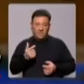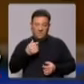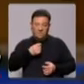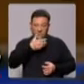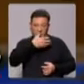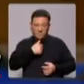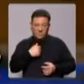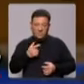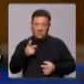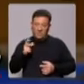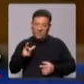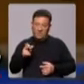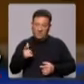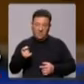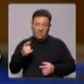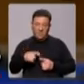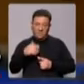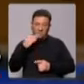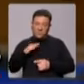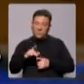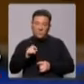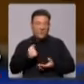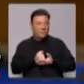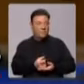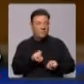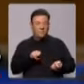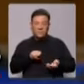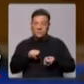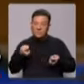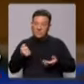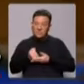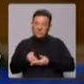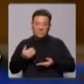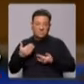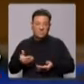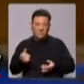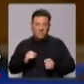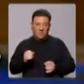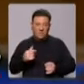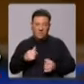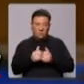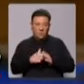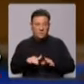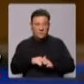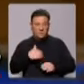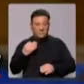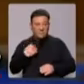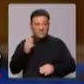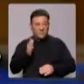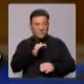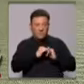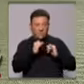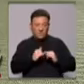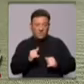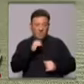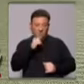Infelizmente o karaté peca por não ter apoios financeiros. E portanto, todas as participações que eu tenho feito internacionalmente